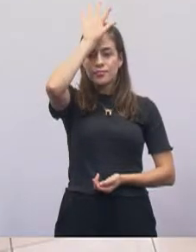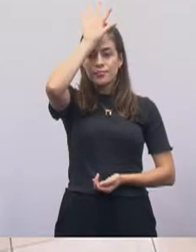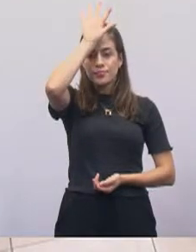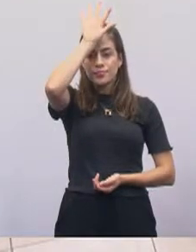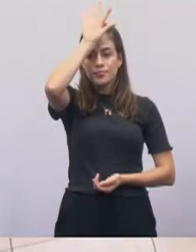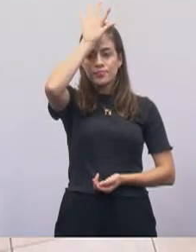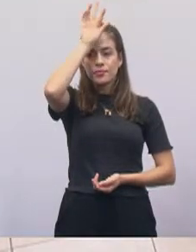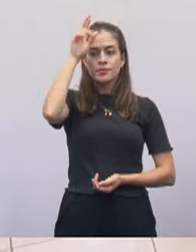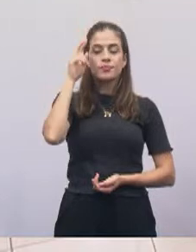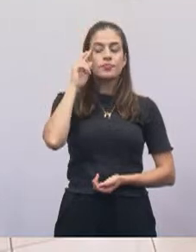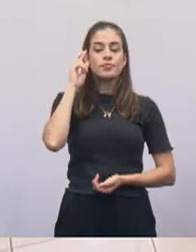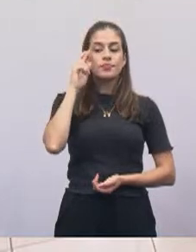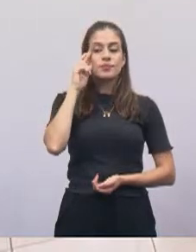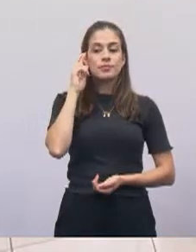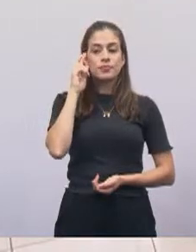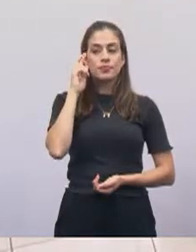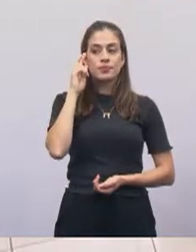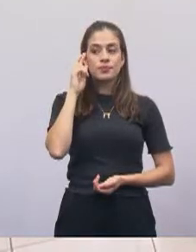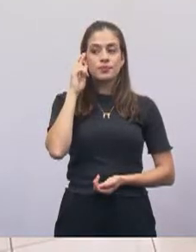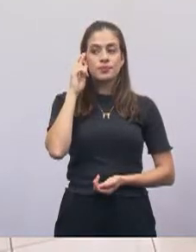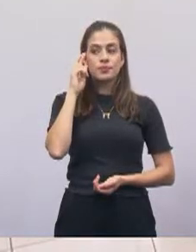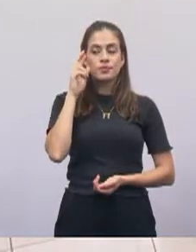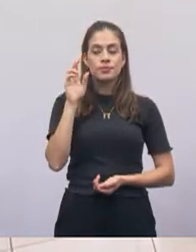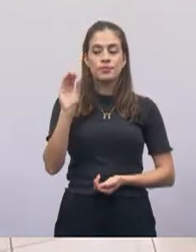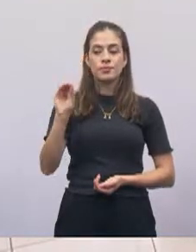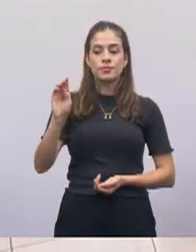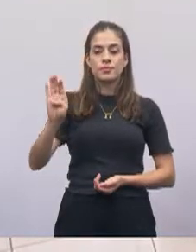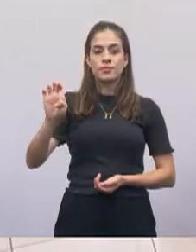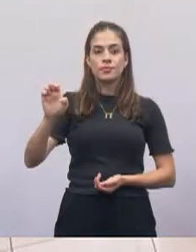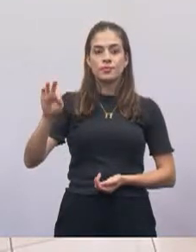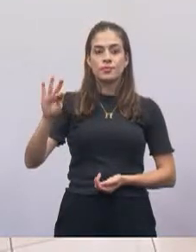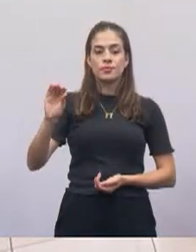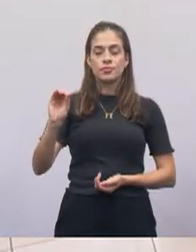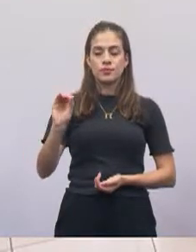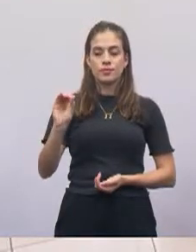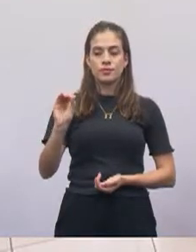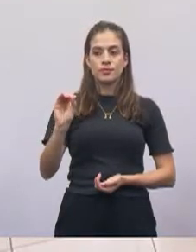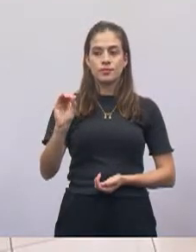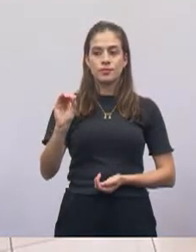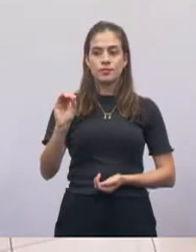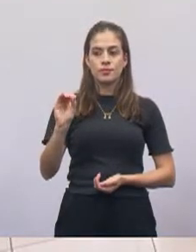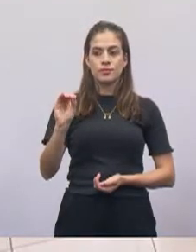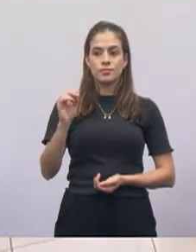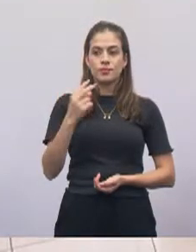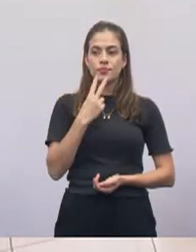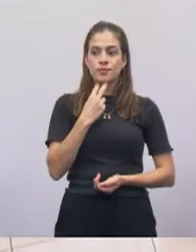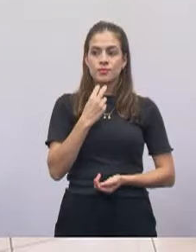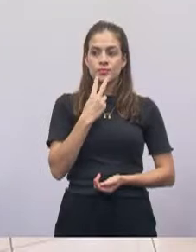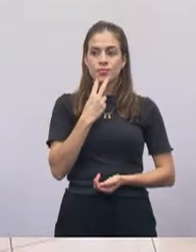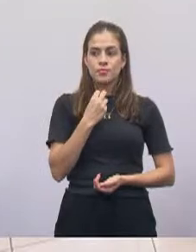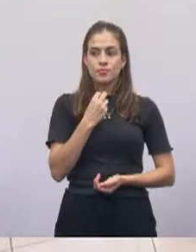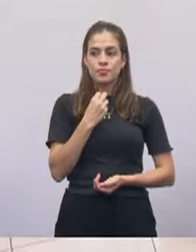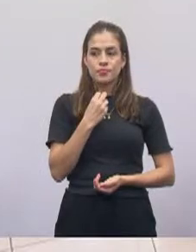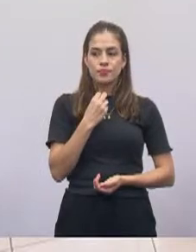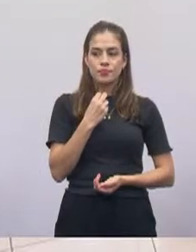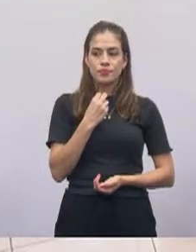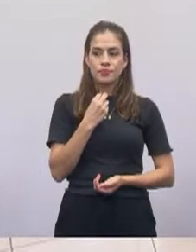Salomão, vereador Roninha, vereador Roberto Abreu, vereador Valmir do Parque Meia